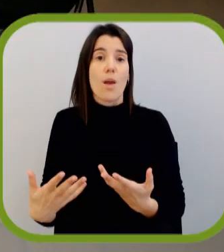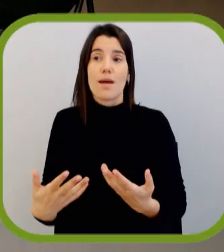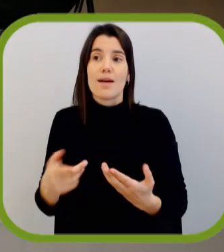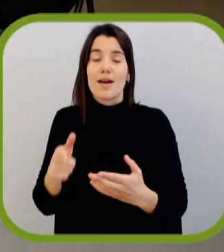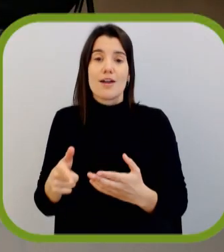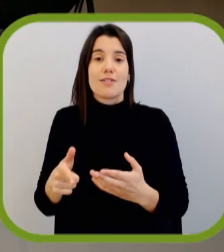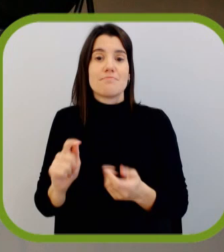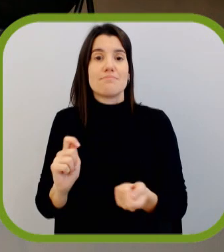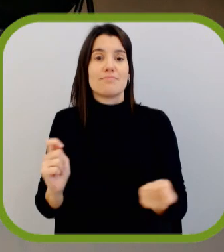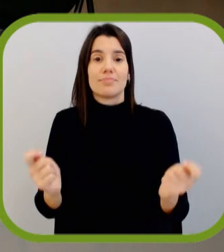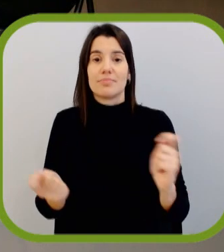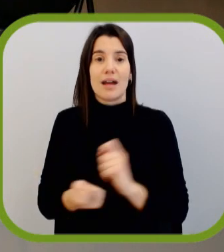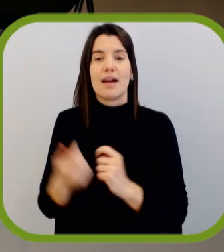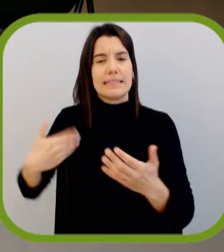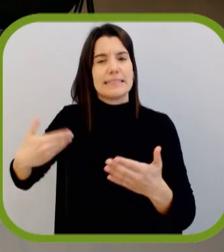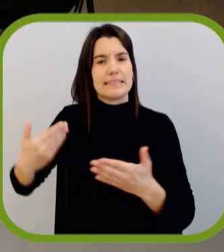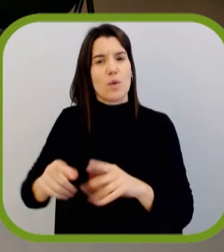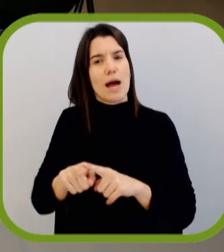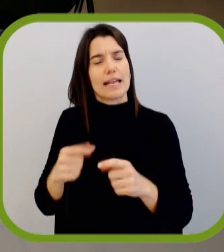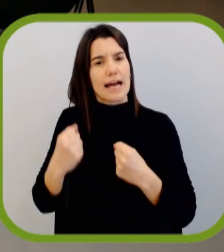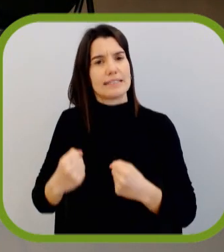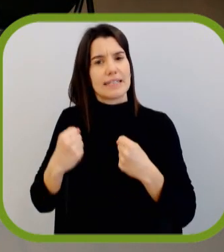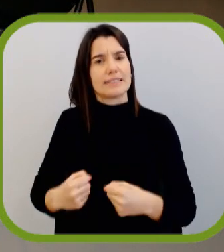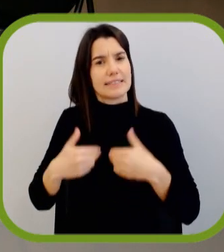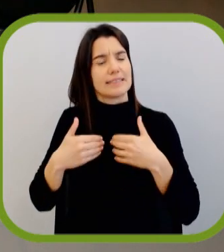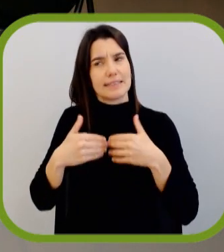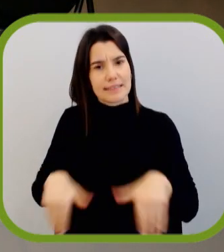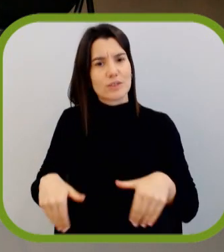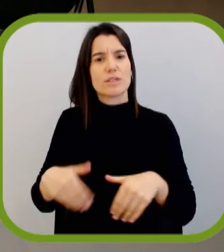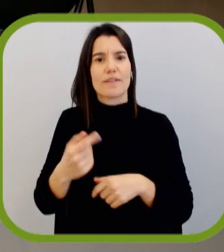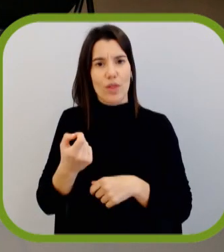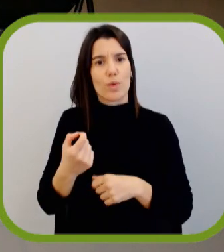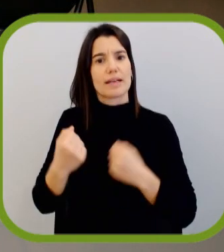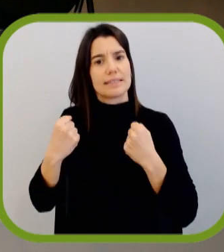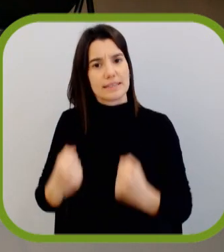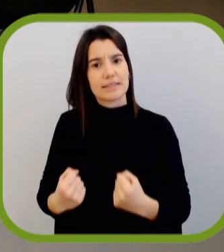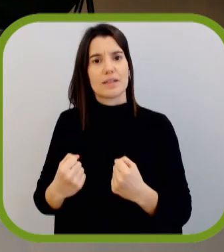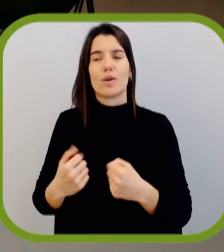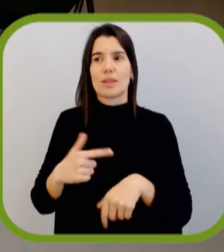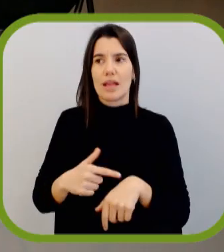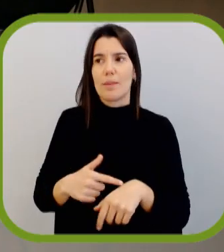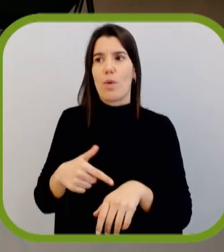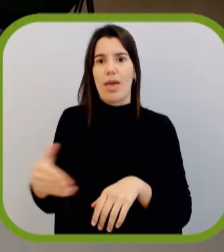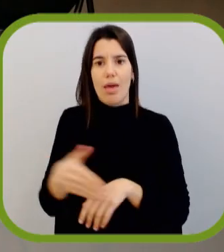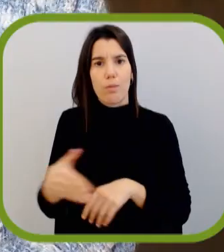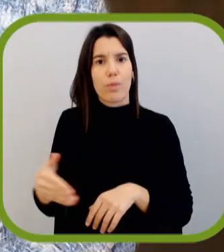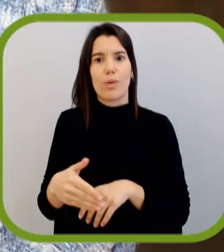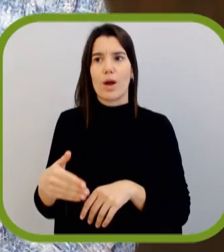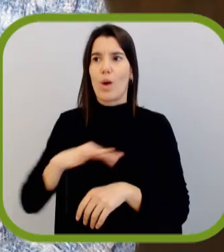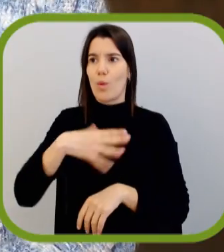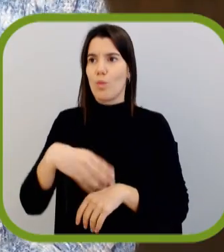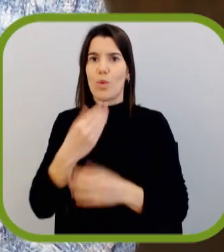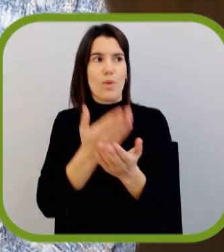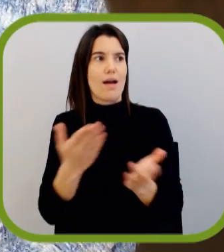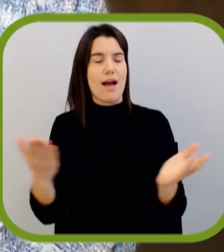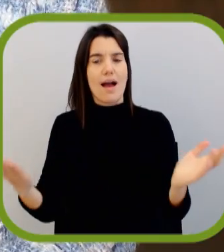mais conservadora, tem tentado resistir eu diria, resistir ao tempo, resistir à época, resistir